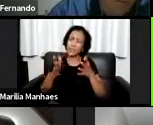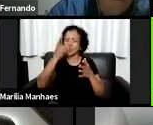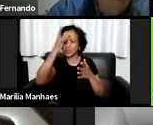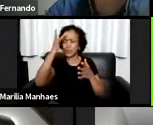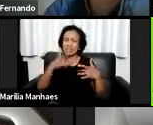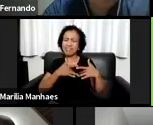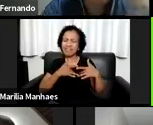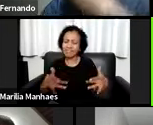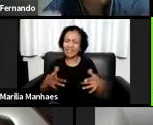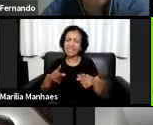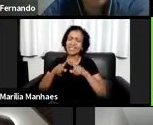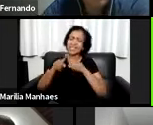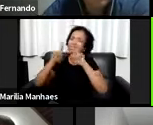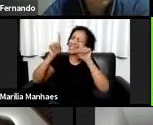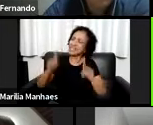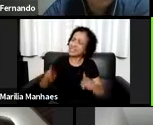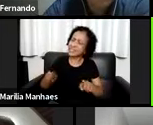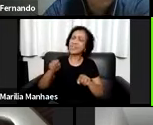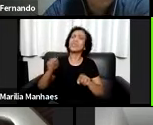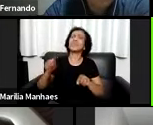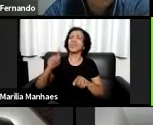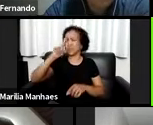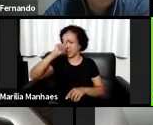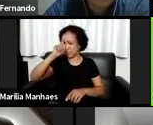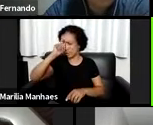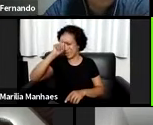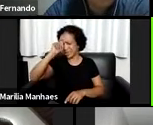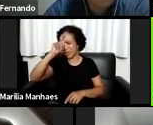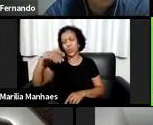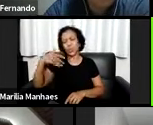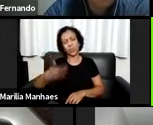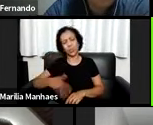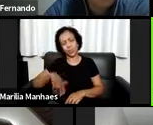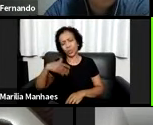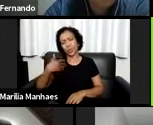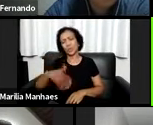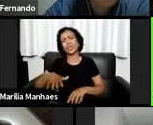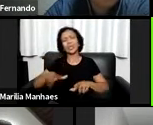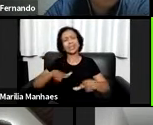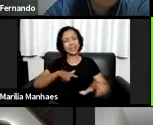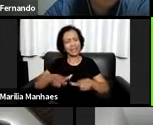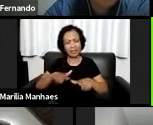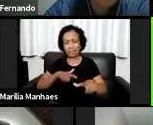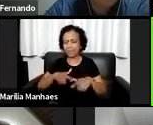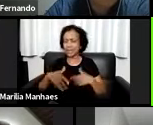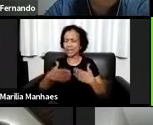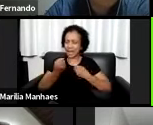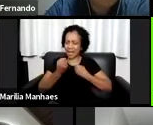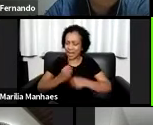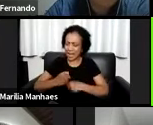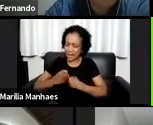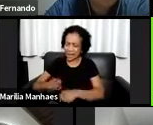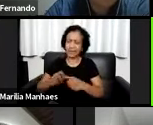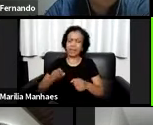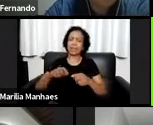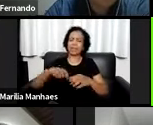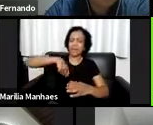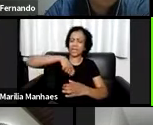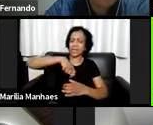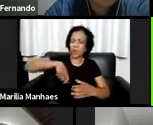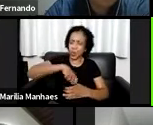dos hospitais, aqueles que trabalham na cozinha, aqueles que trabalham, ó Deus, na faxina. Ó Deus,